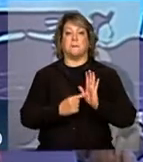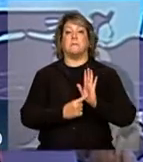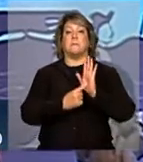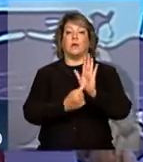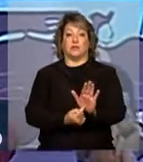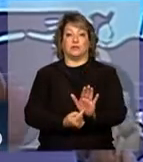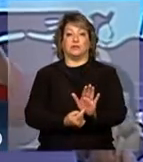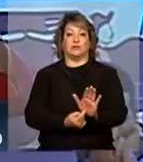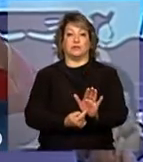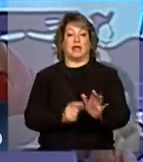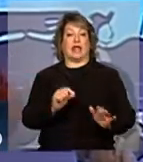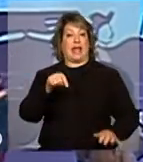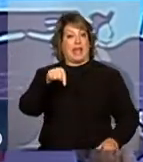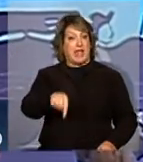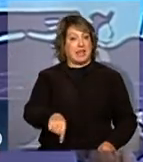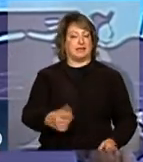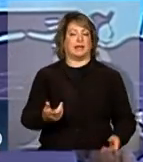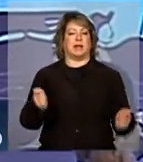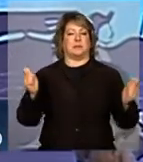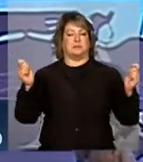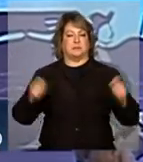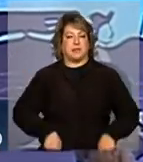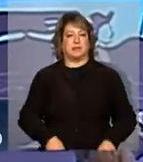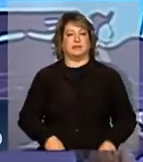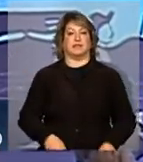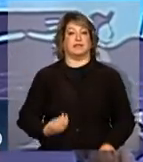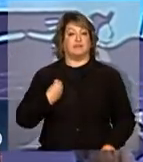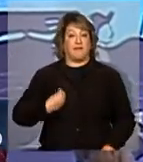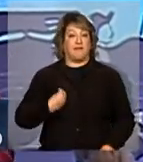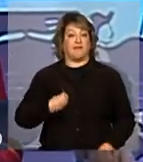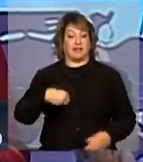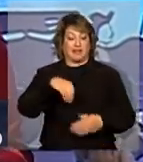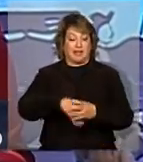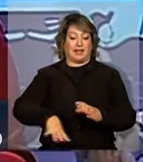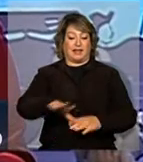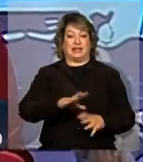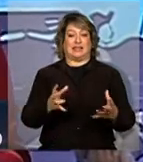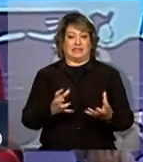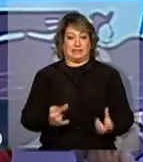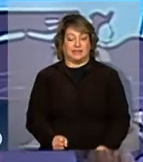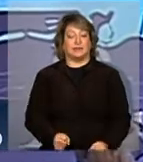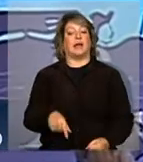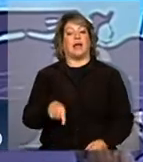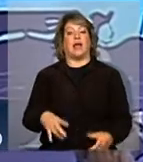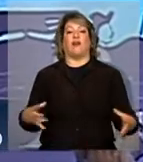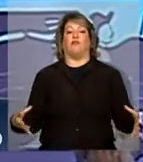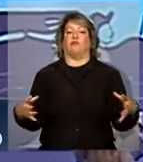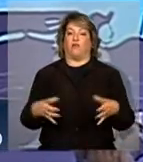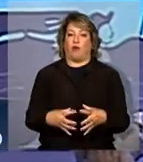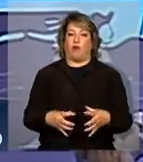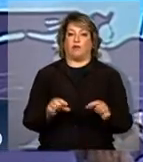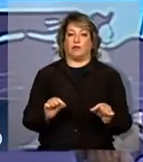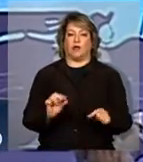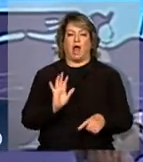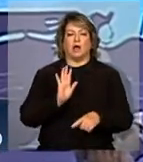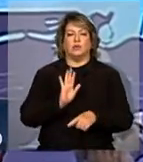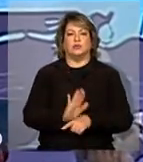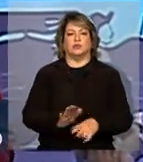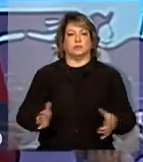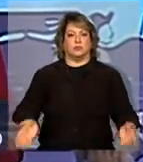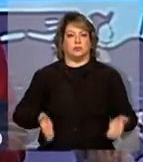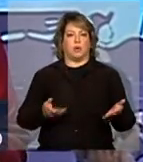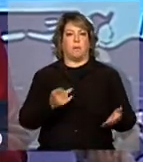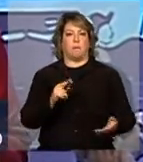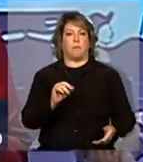mostrando que essa capacidade de conviver com a seca, ela implica em estimular a